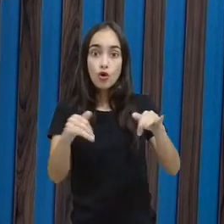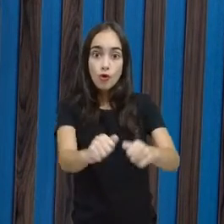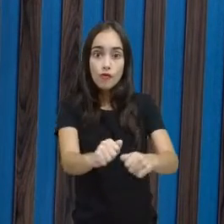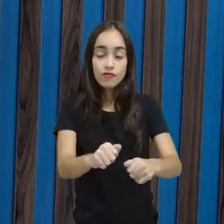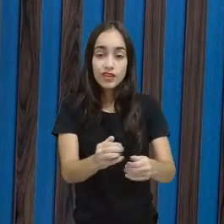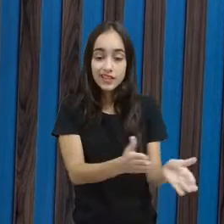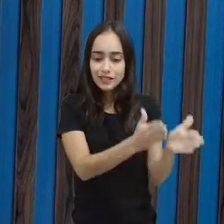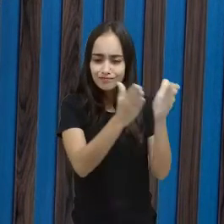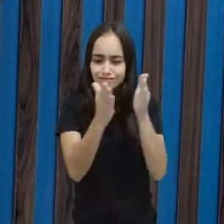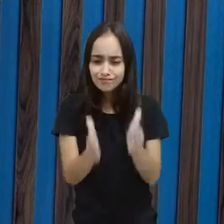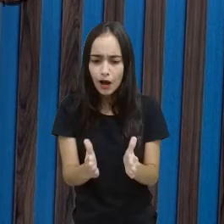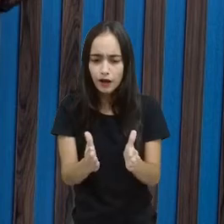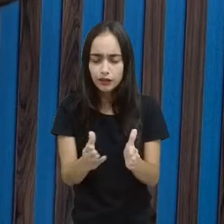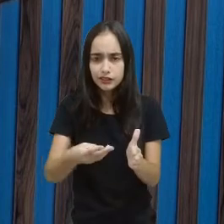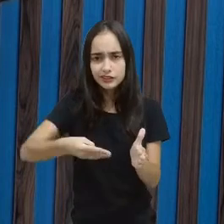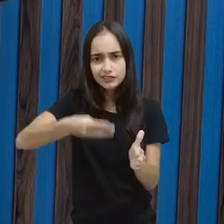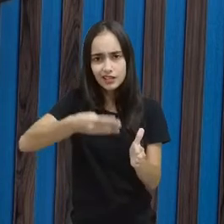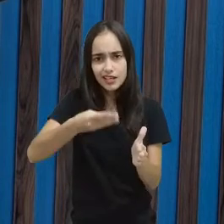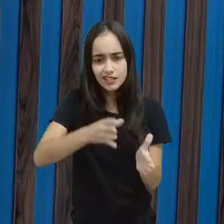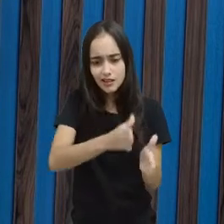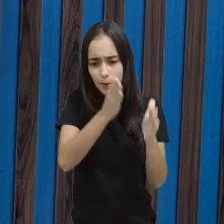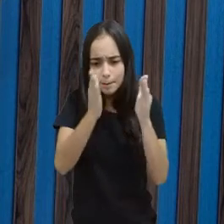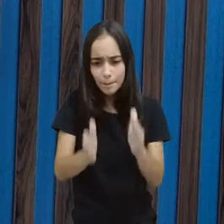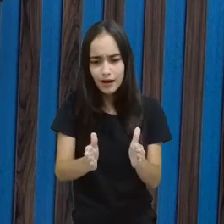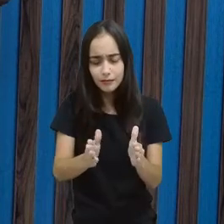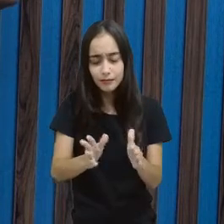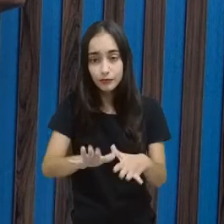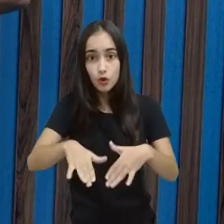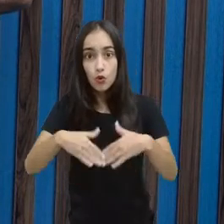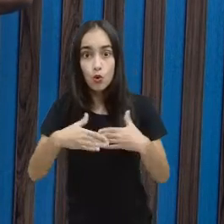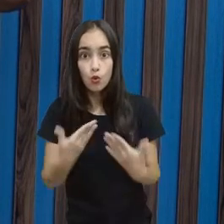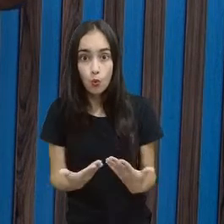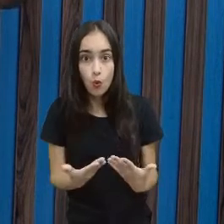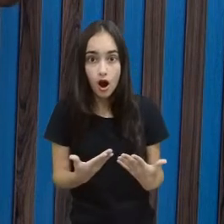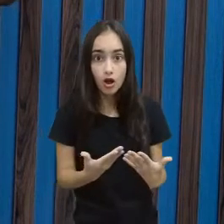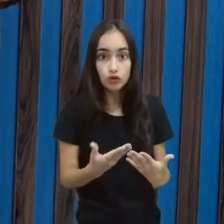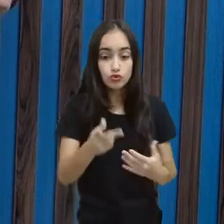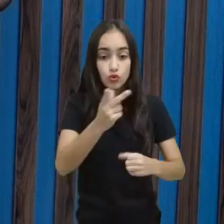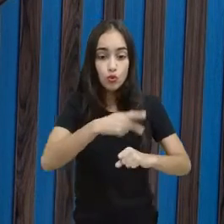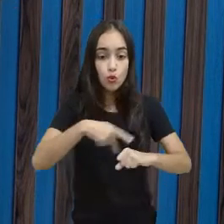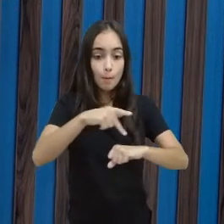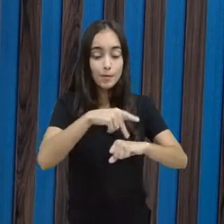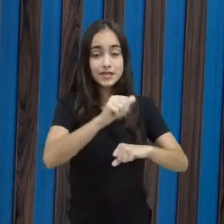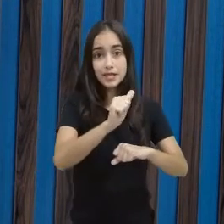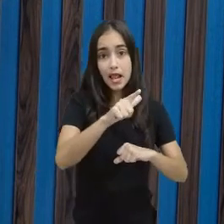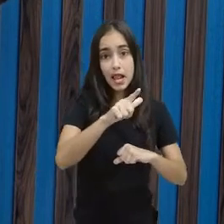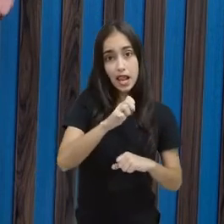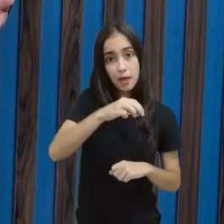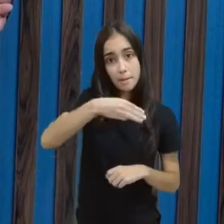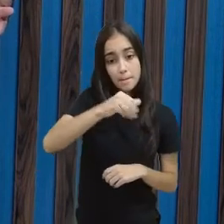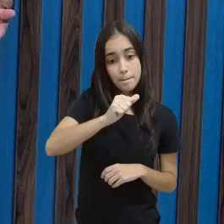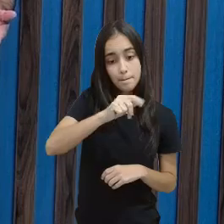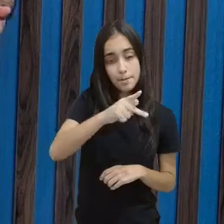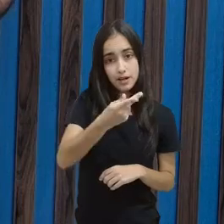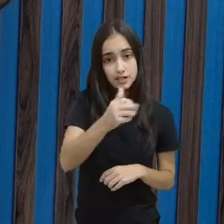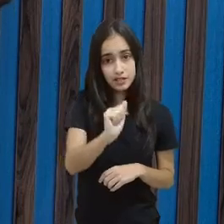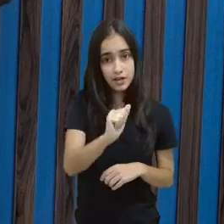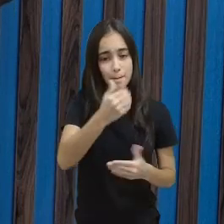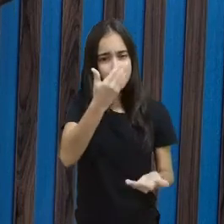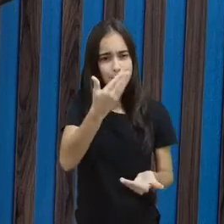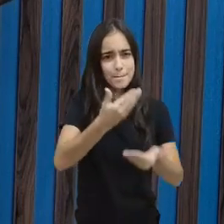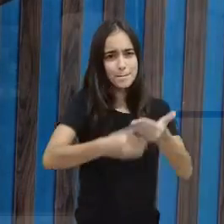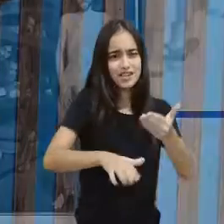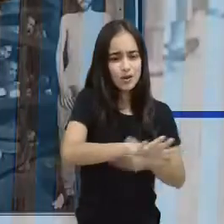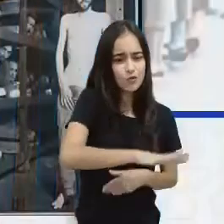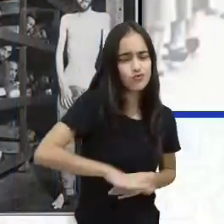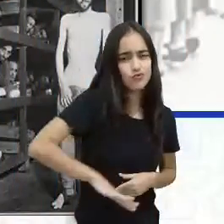terceira fase, né, como a Alemanha começou a perder território, então o que é que a gente vai observar? A gente